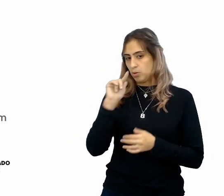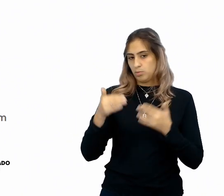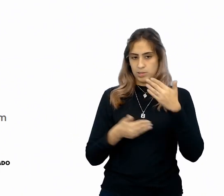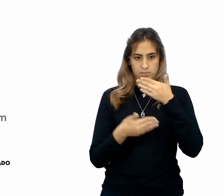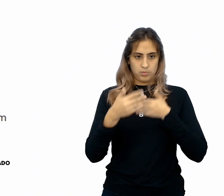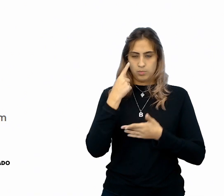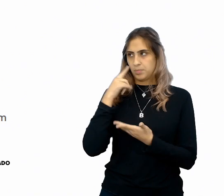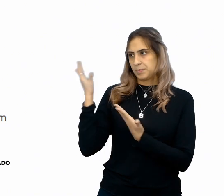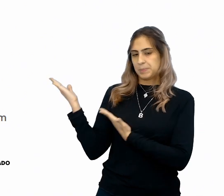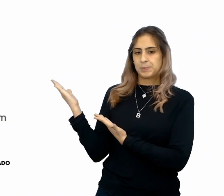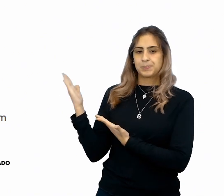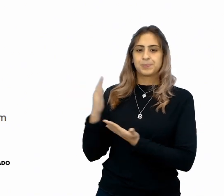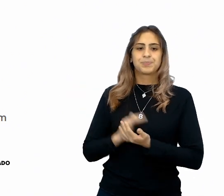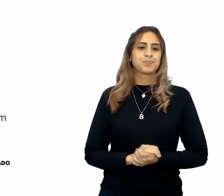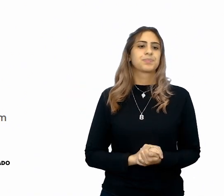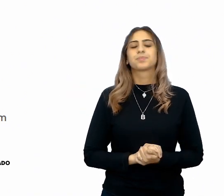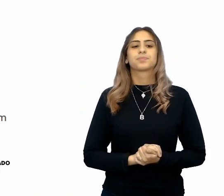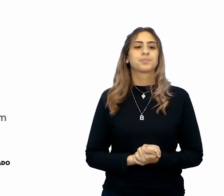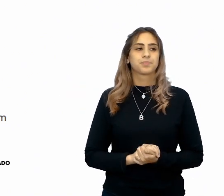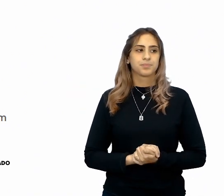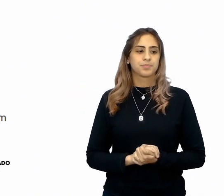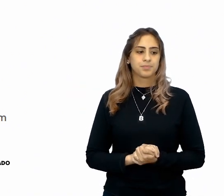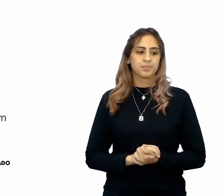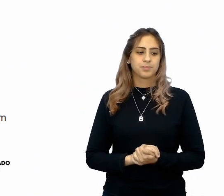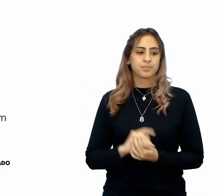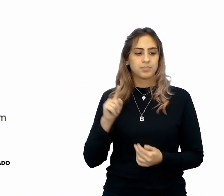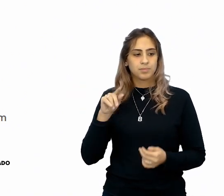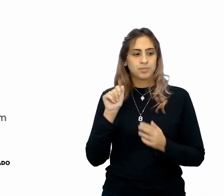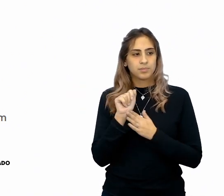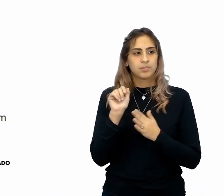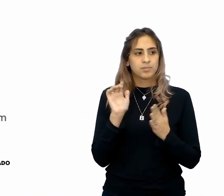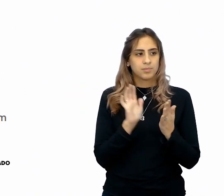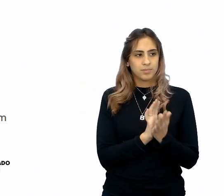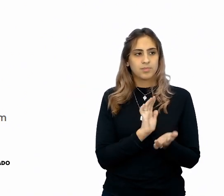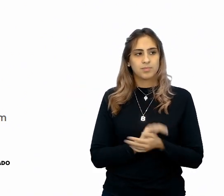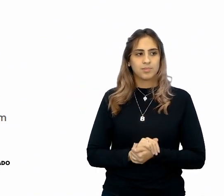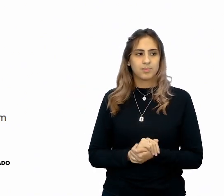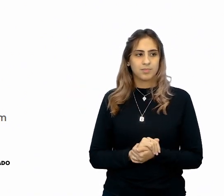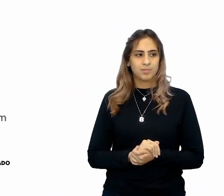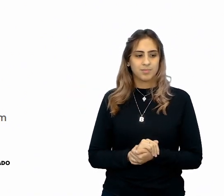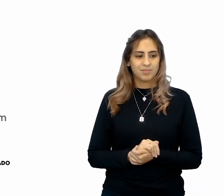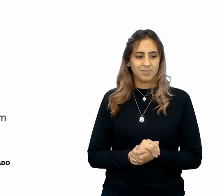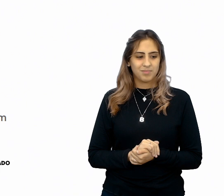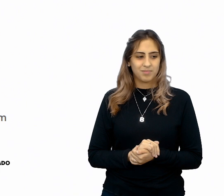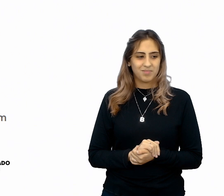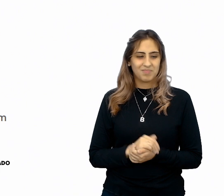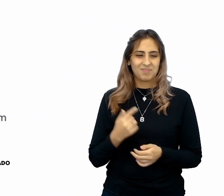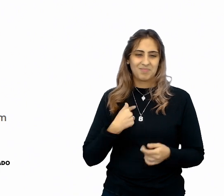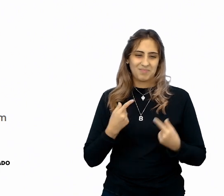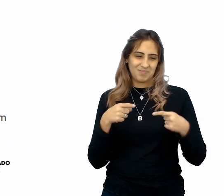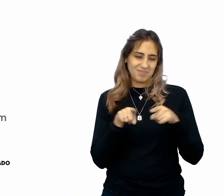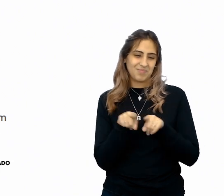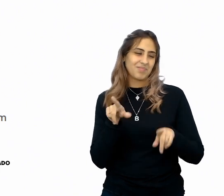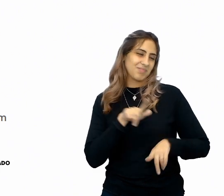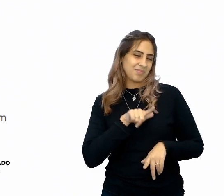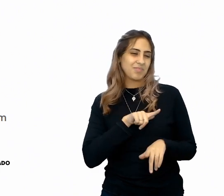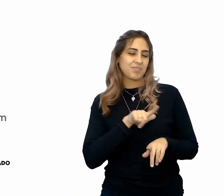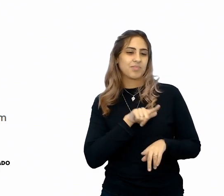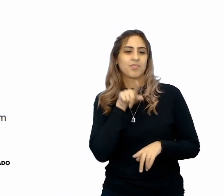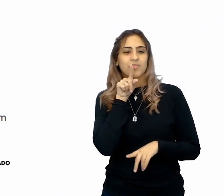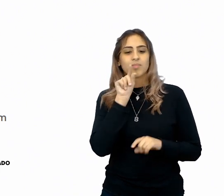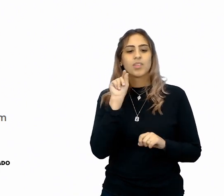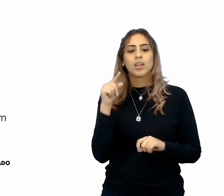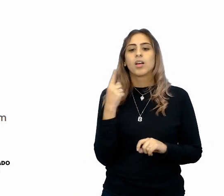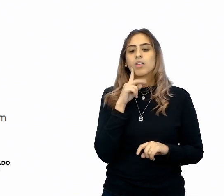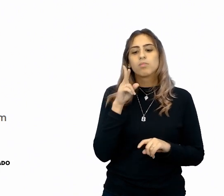slide. Bom, essa atividade aqui, gente, está pequenininha para ler, mas eu tenho ela aqui, eu acho